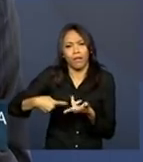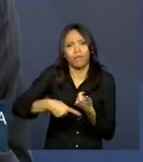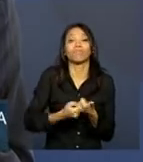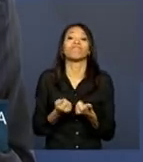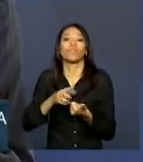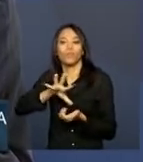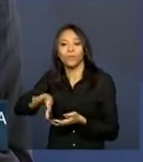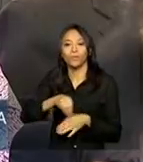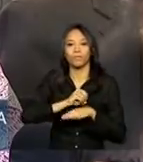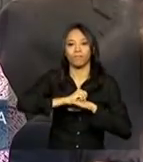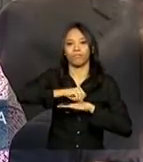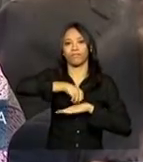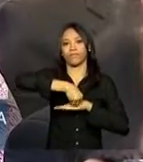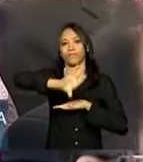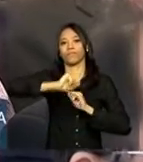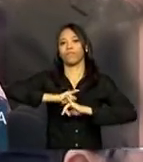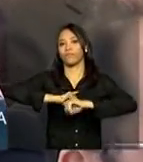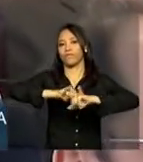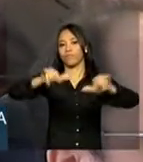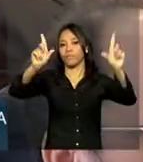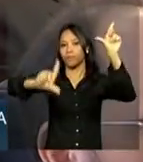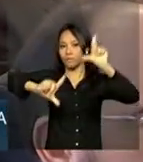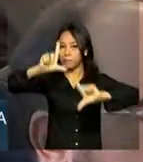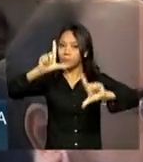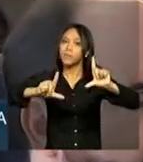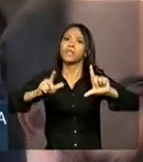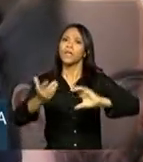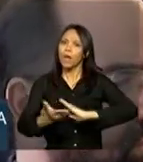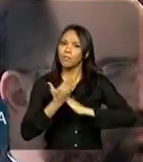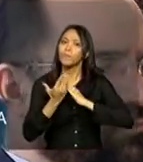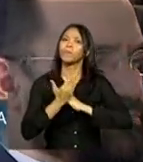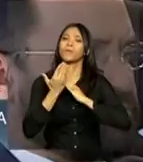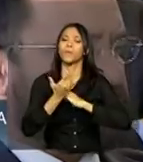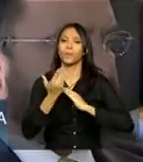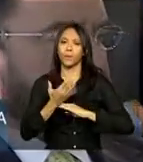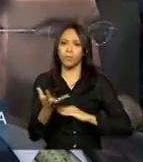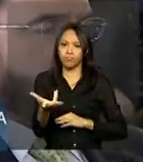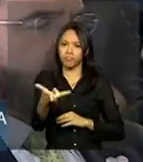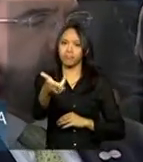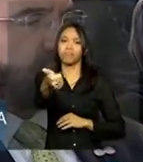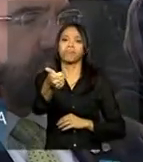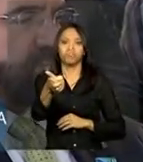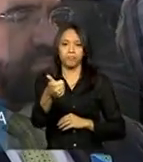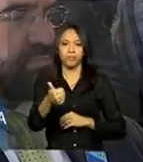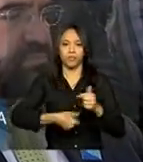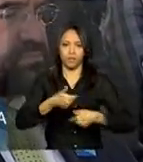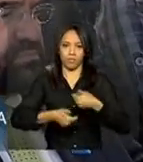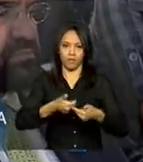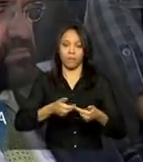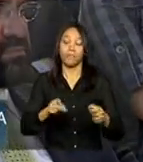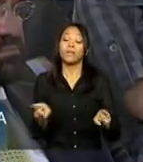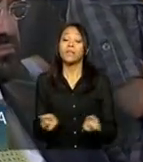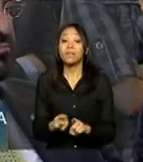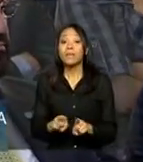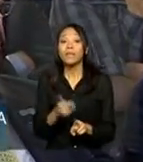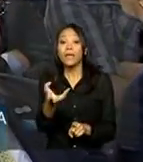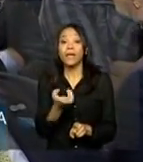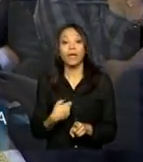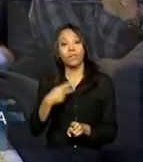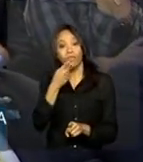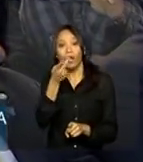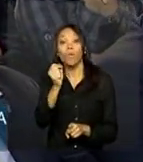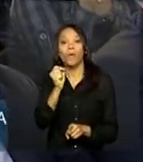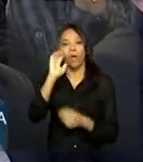da verdade contribuindo de maneira muito efetiva para a efetivação do direito à memória quero registrar também o nosso